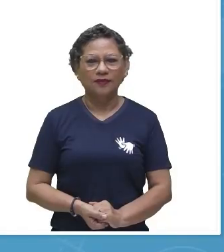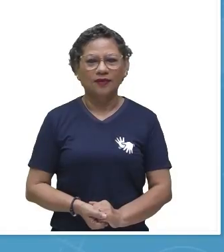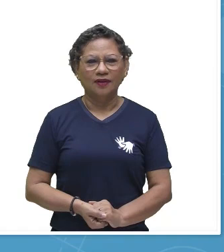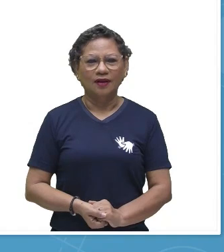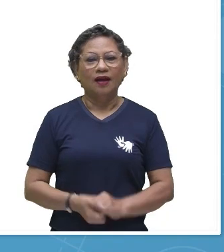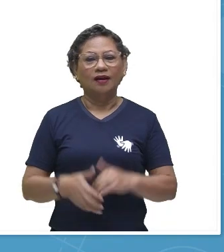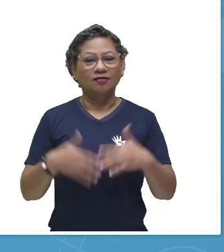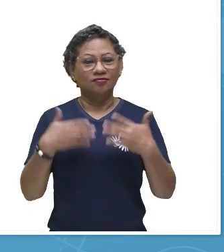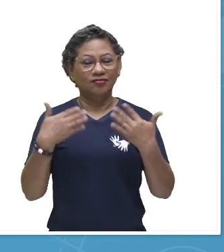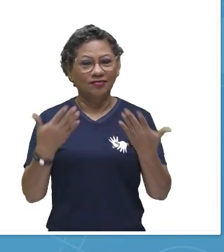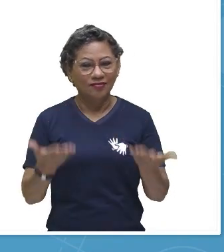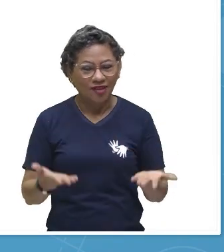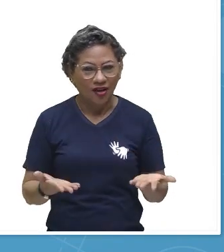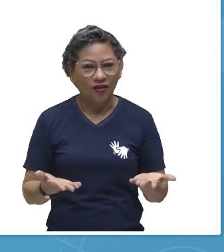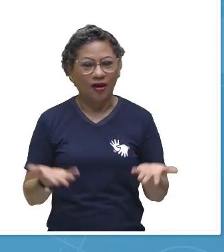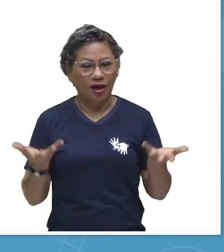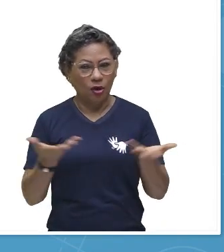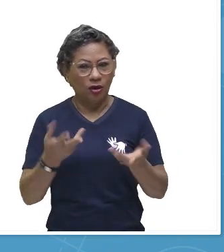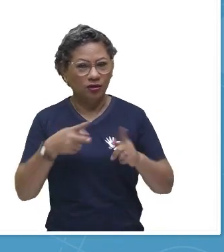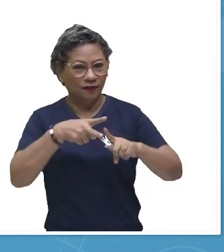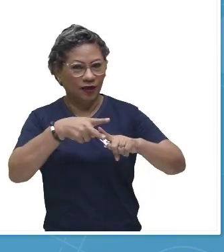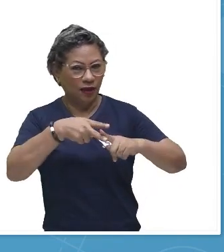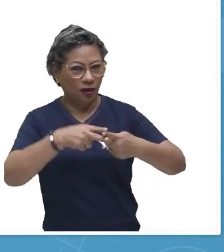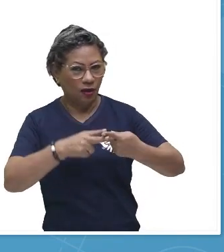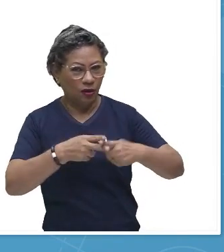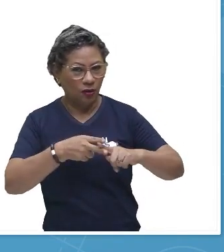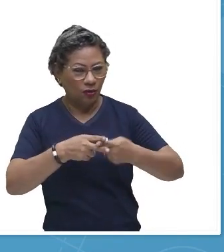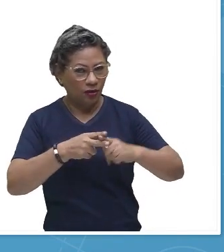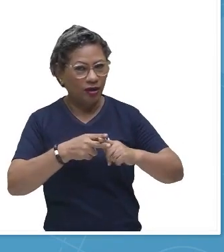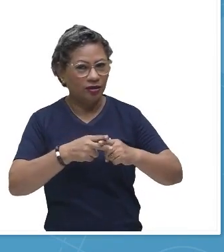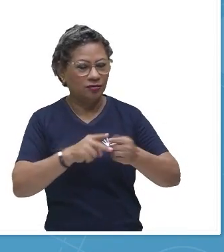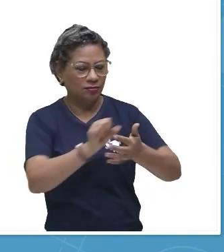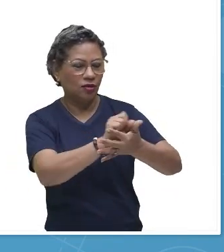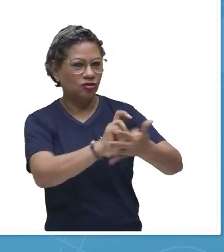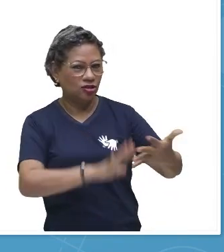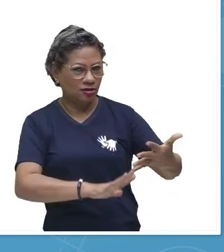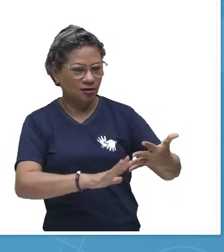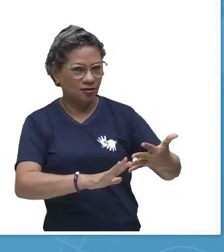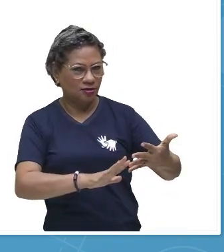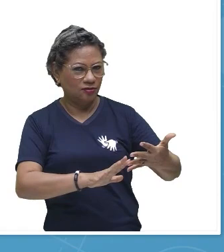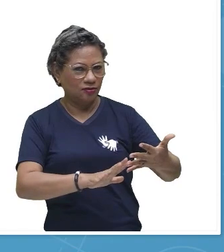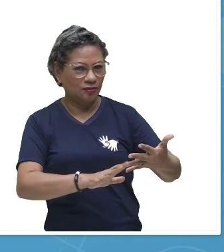chegou o momento da gente corrigir a nossa atividade. Vamos ver a nossa primeira questão.